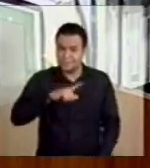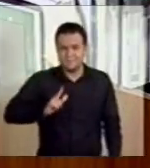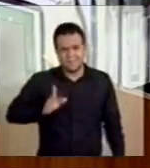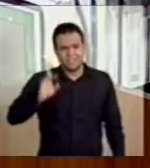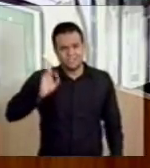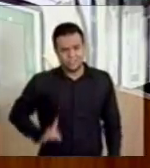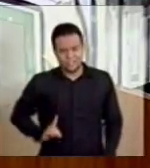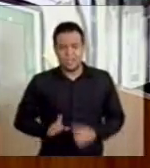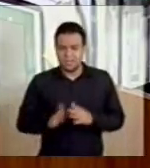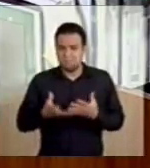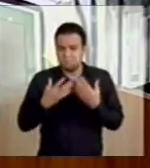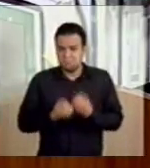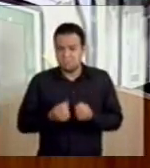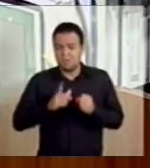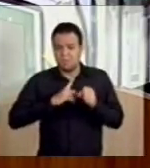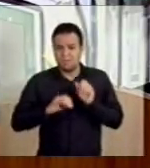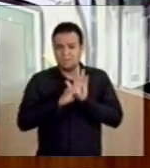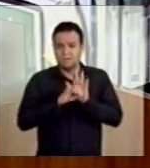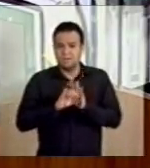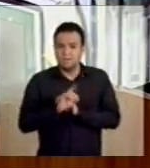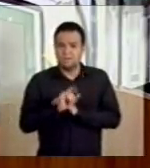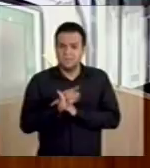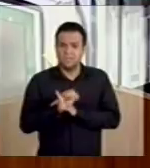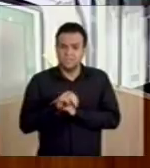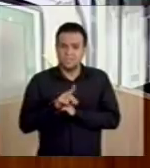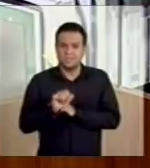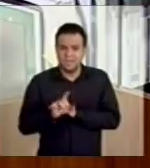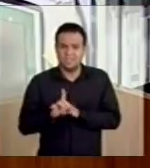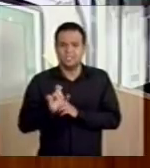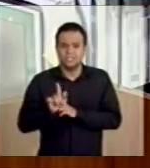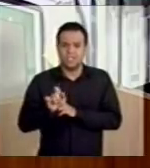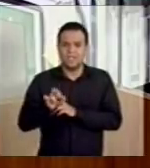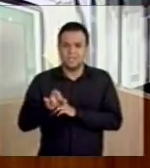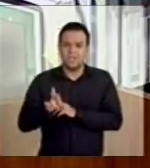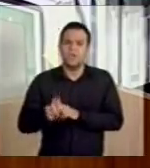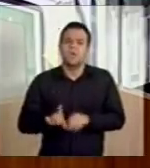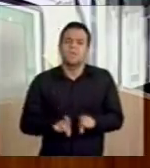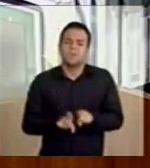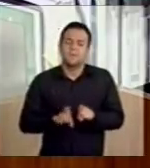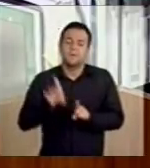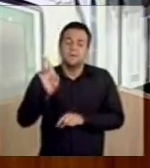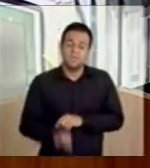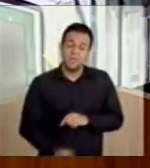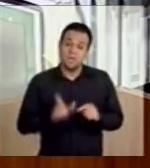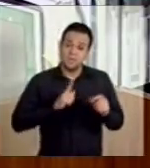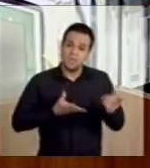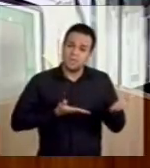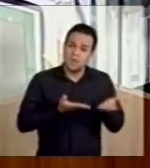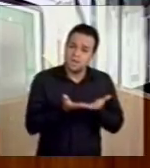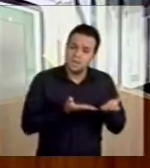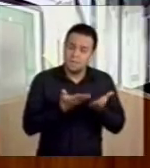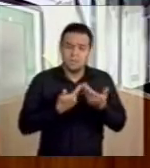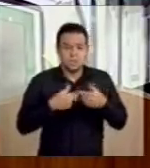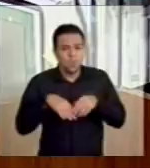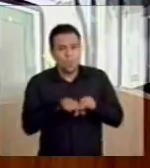fundamental ao reconhecimento de sua identidade de gênero e o direito fundamental de serem tratadas em